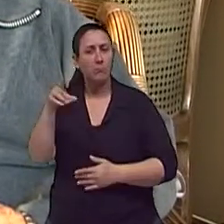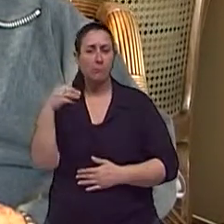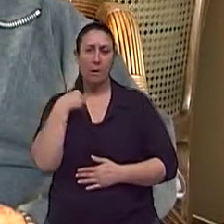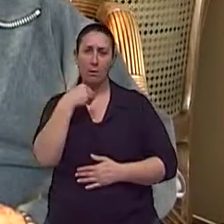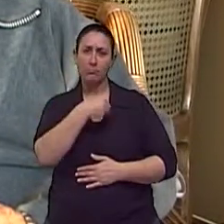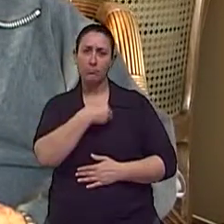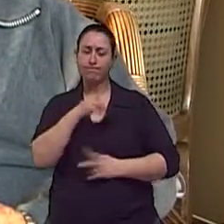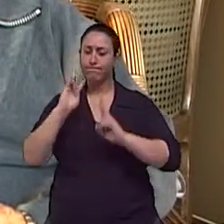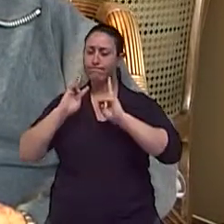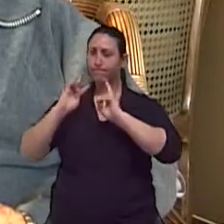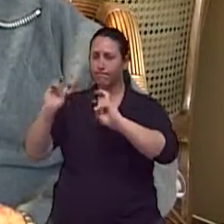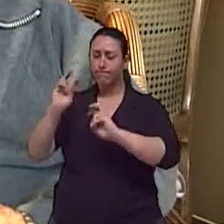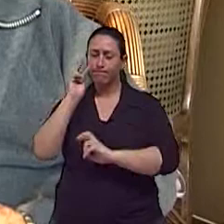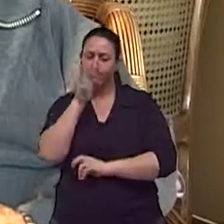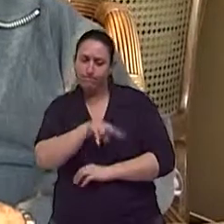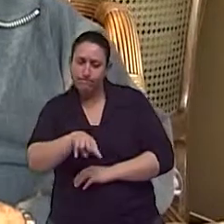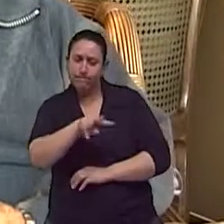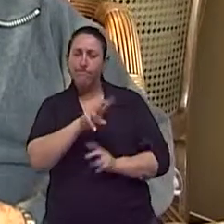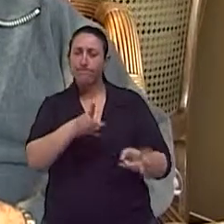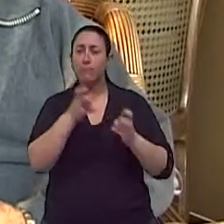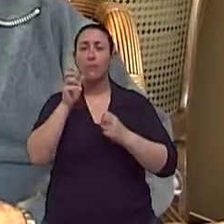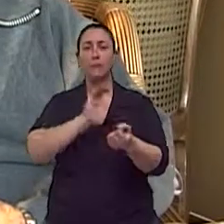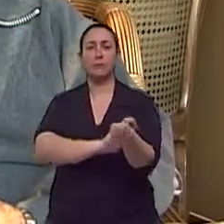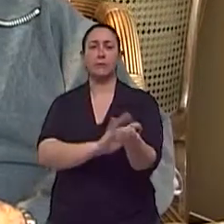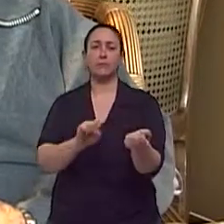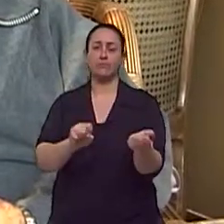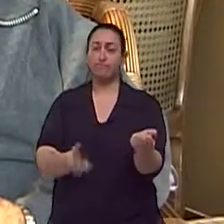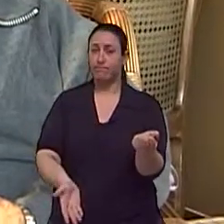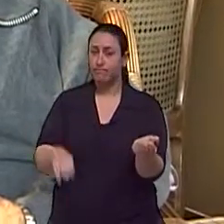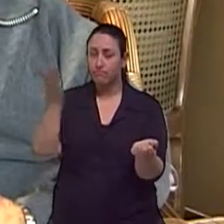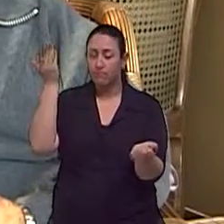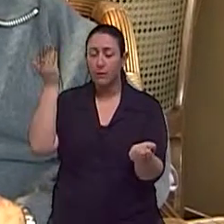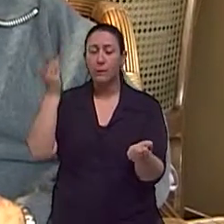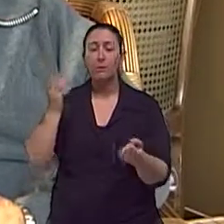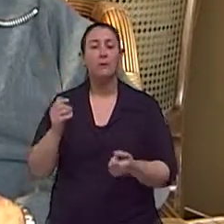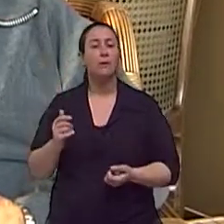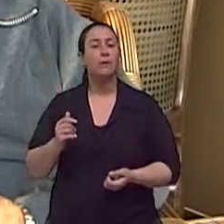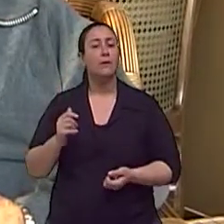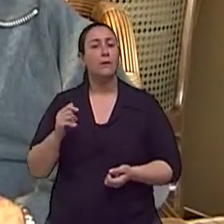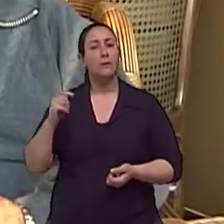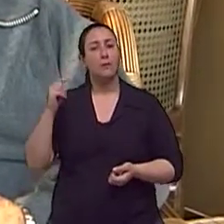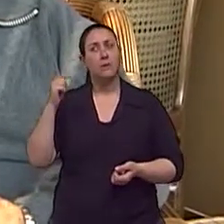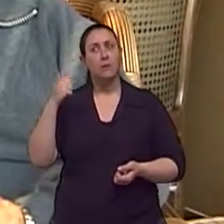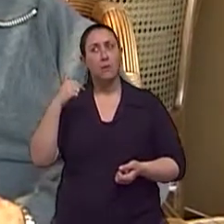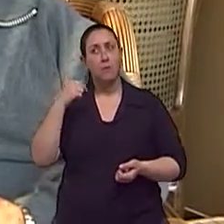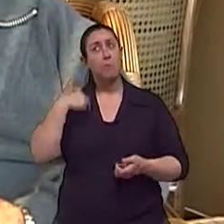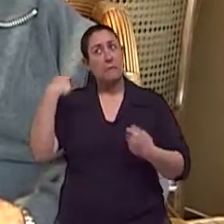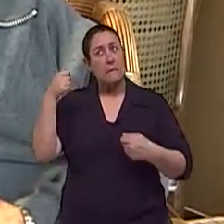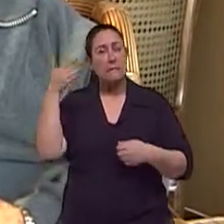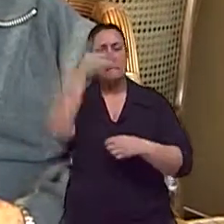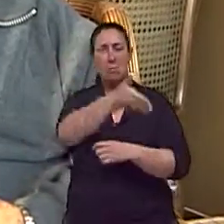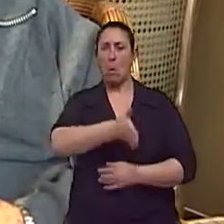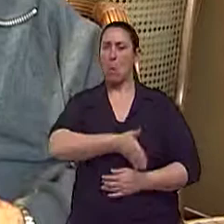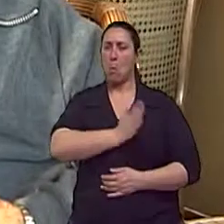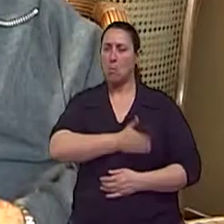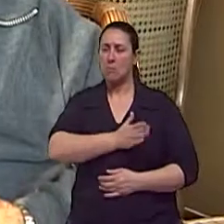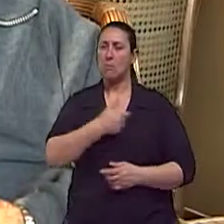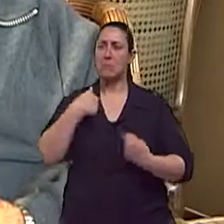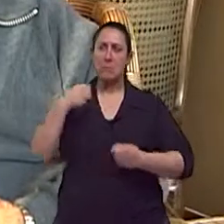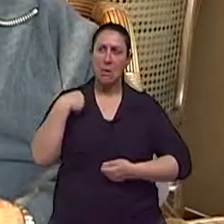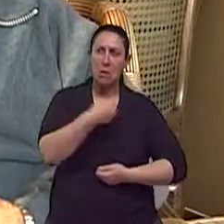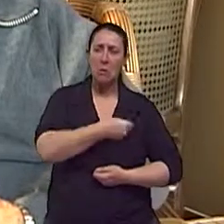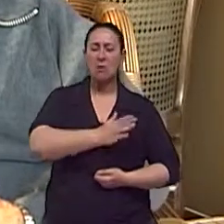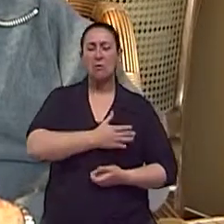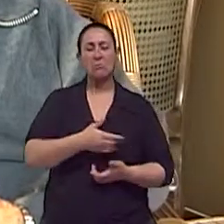de pressão alta que deveria se eu tinha uma cardiologia cardiologista diz que não